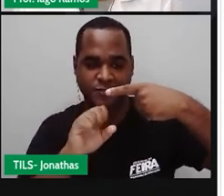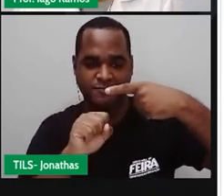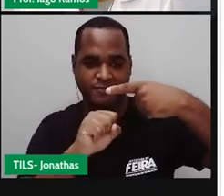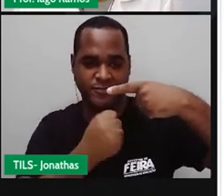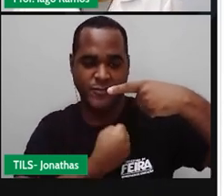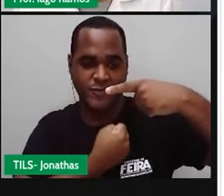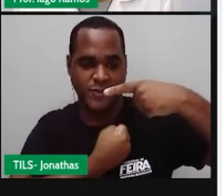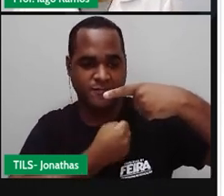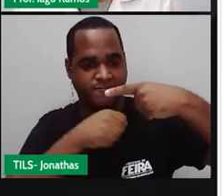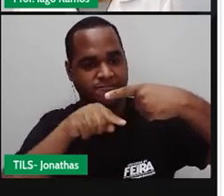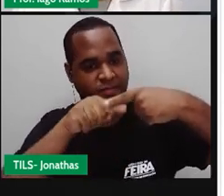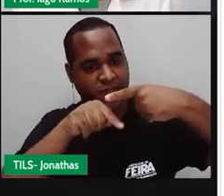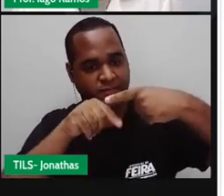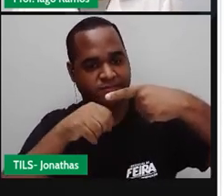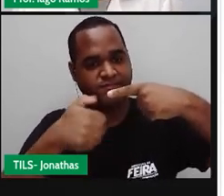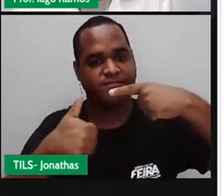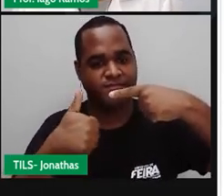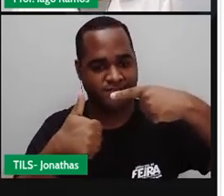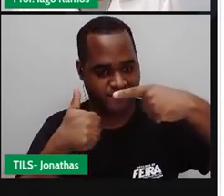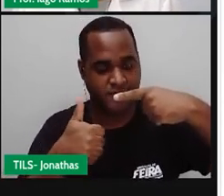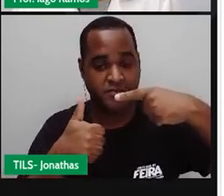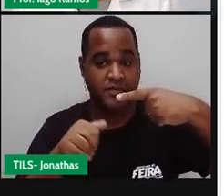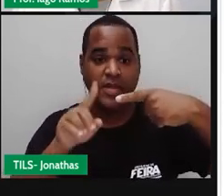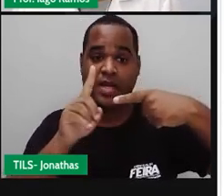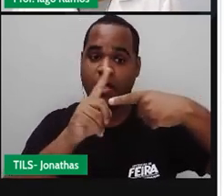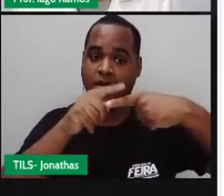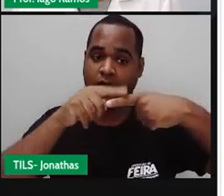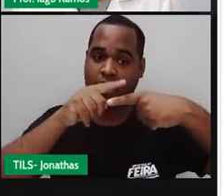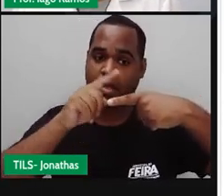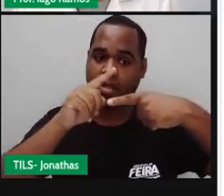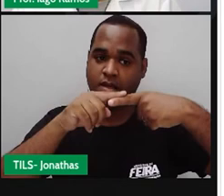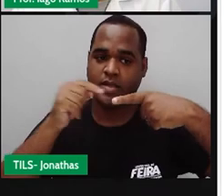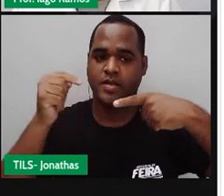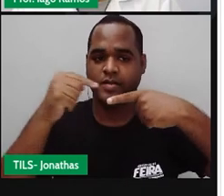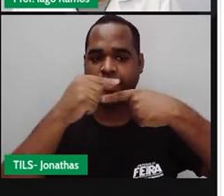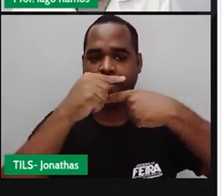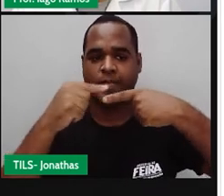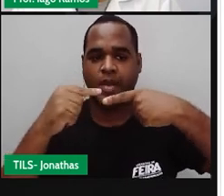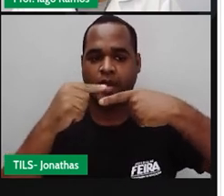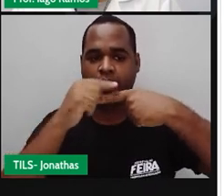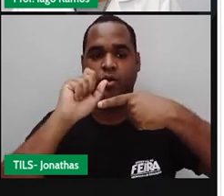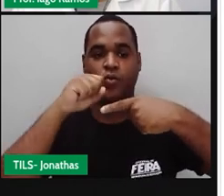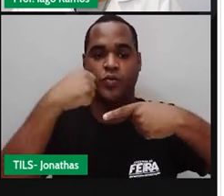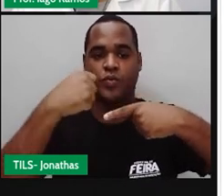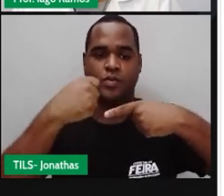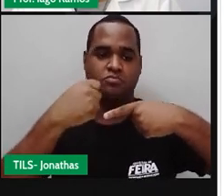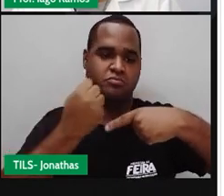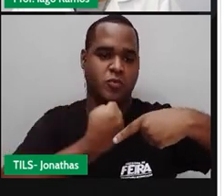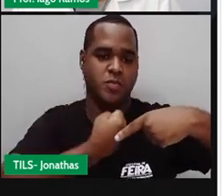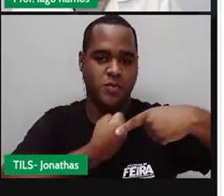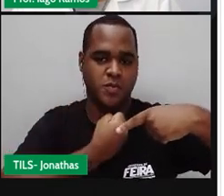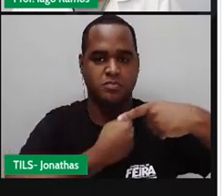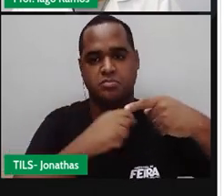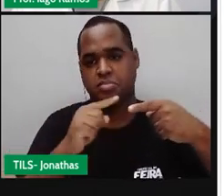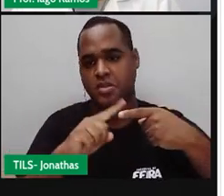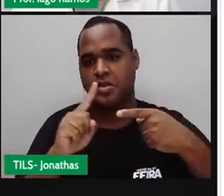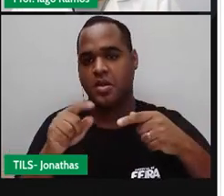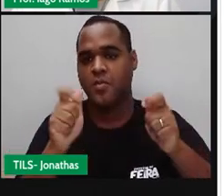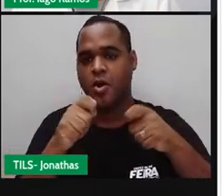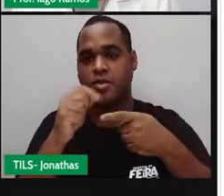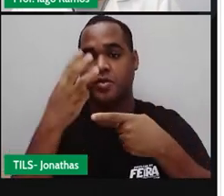parte de baixo tá o número Zinho de cima aqui por exemplo nessa fração que eu vou mexer aqui